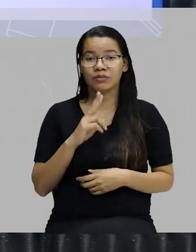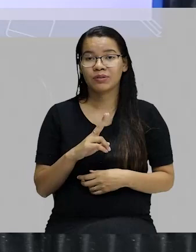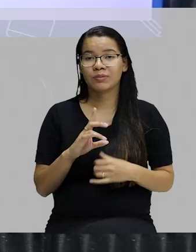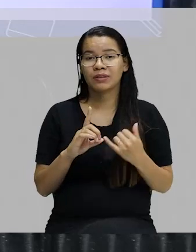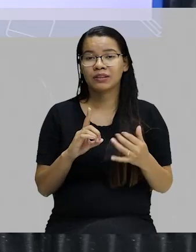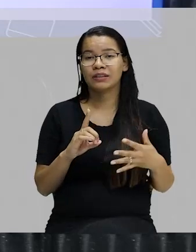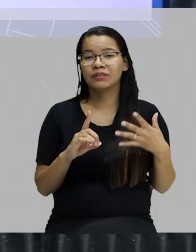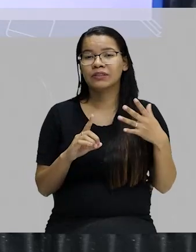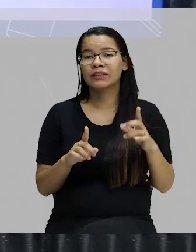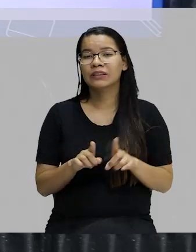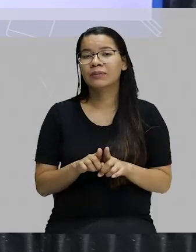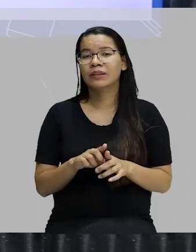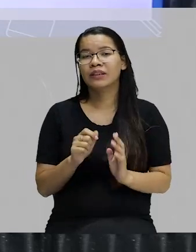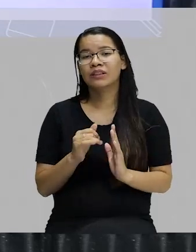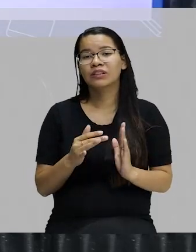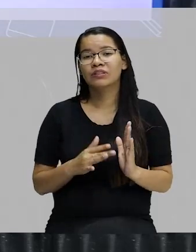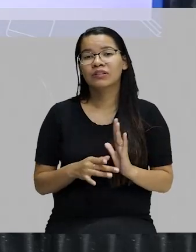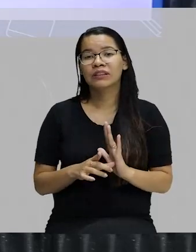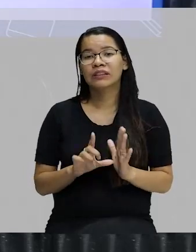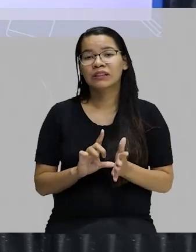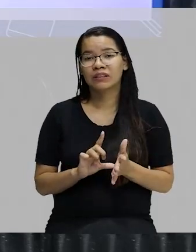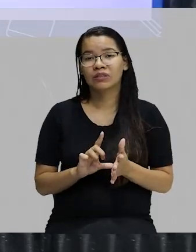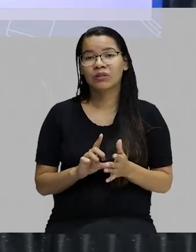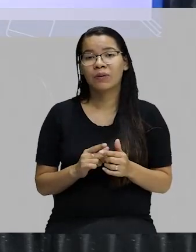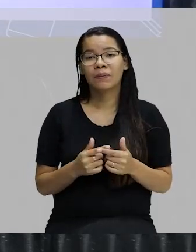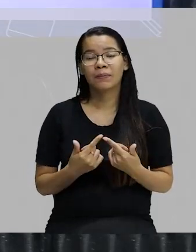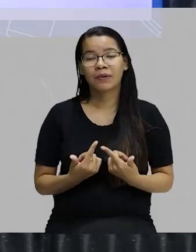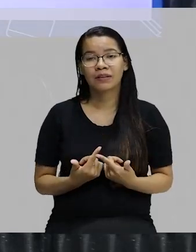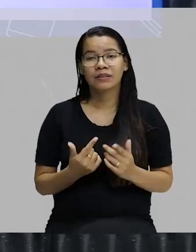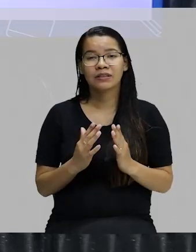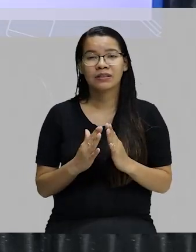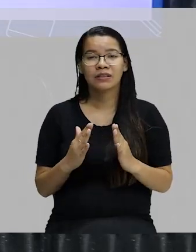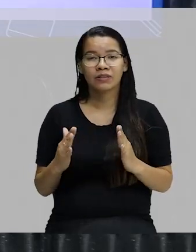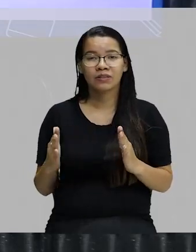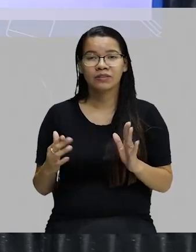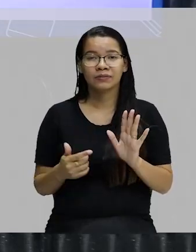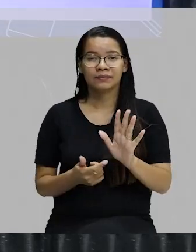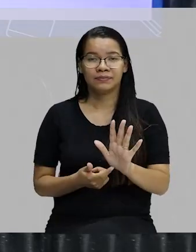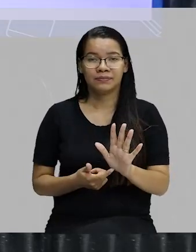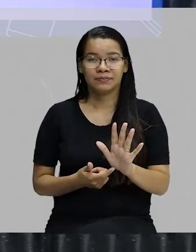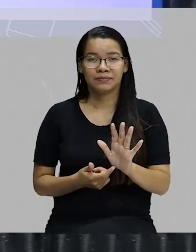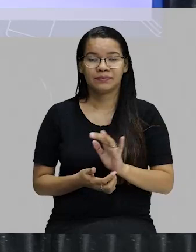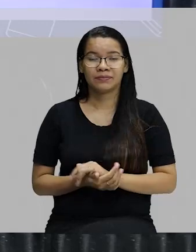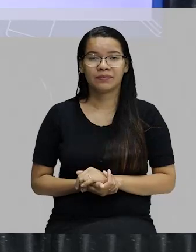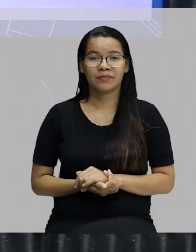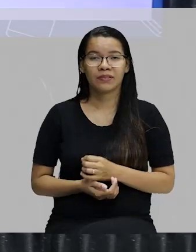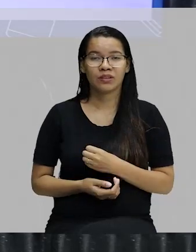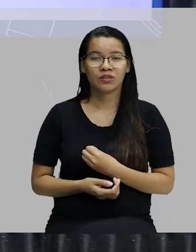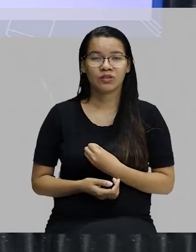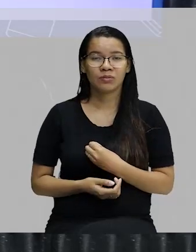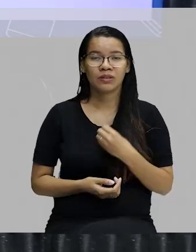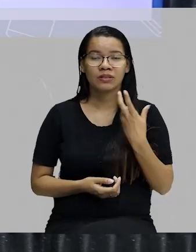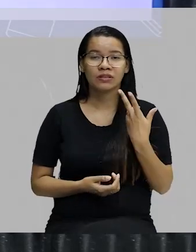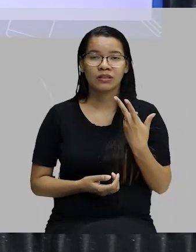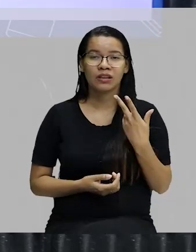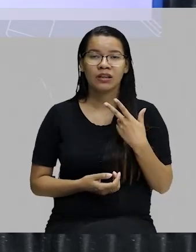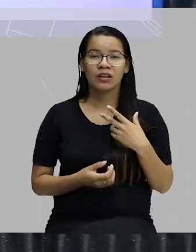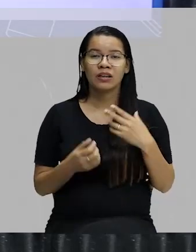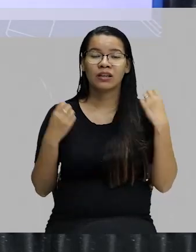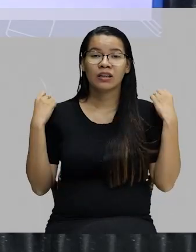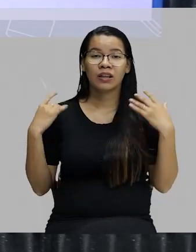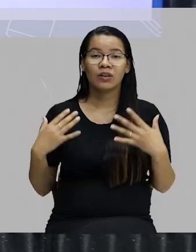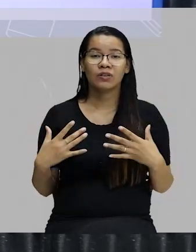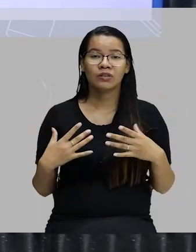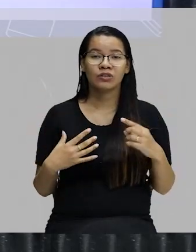definição, né, e pelo exercício anterior. Mas a sequência está aqui posta, ó. sequência de números naturais entre